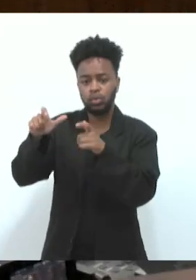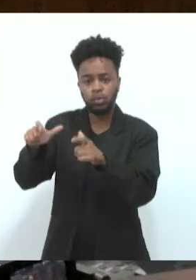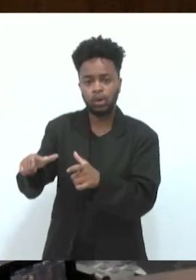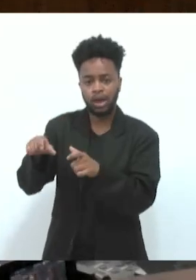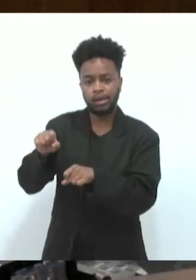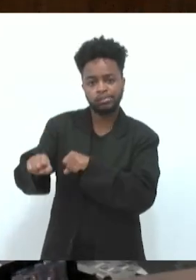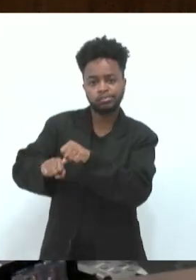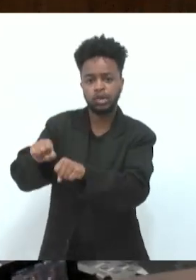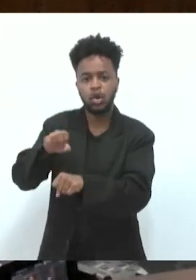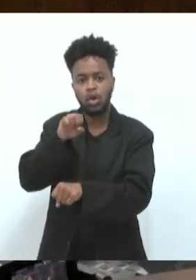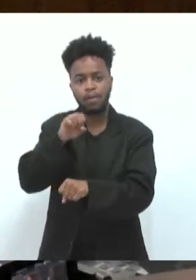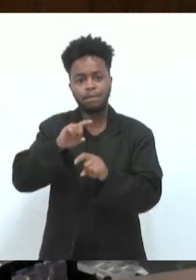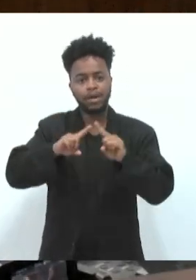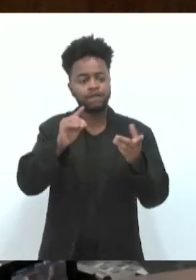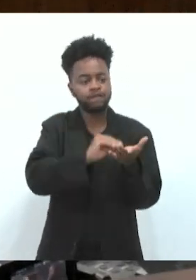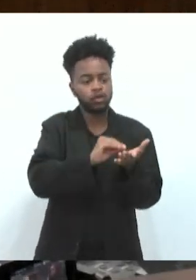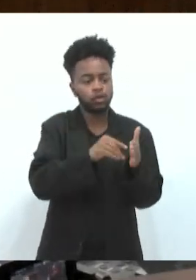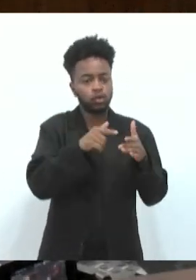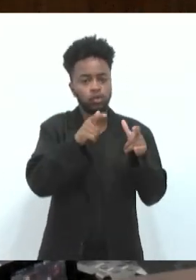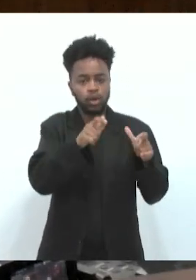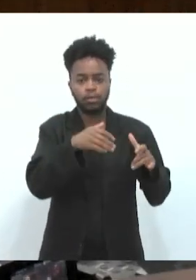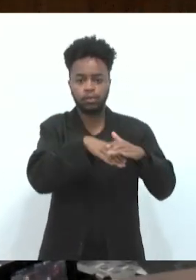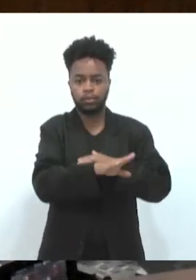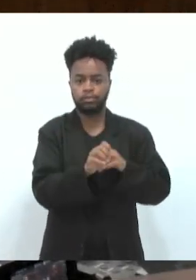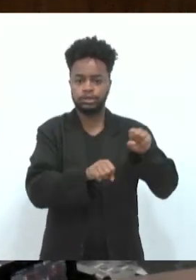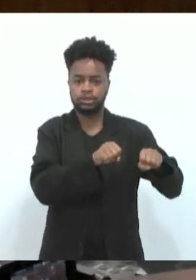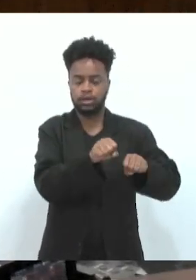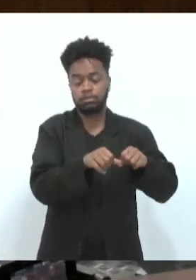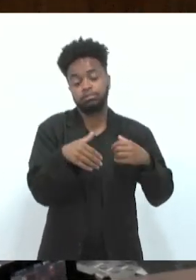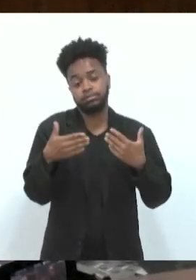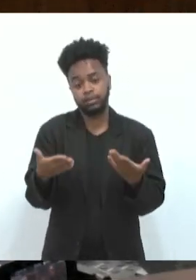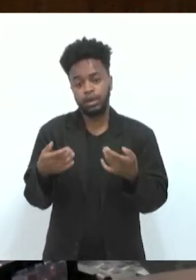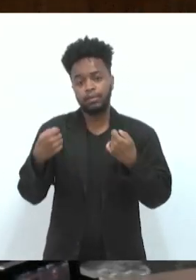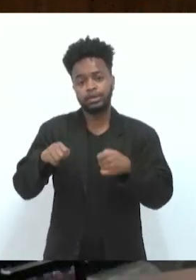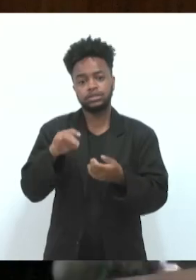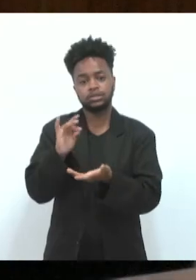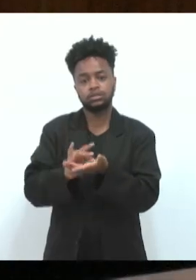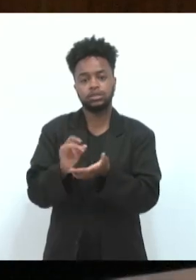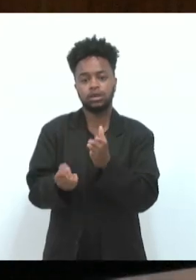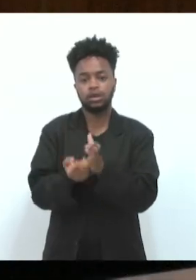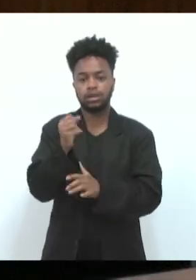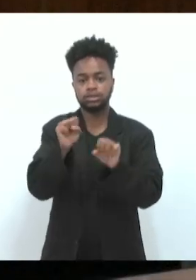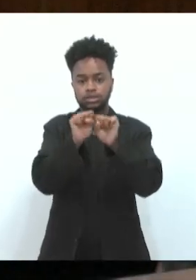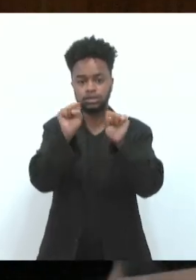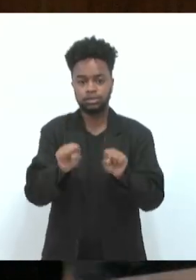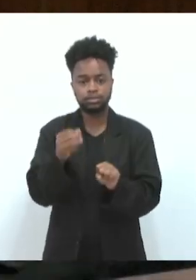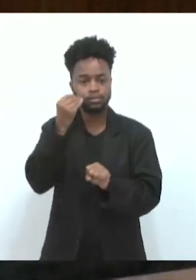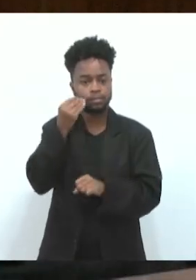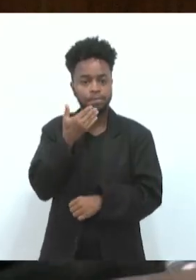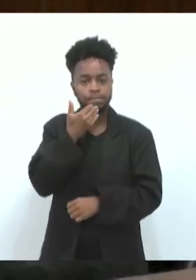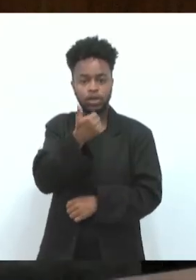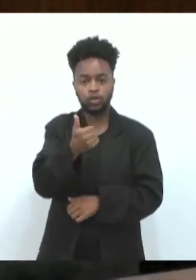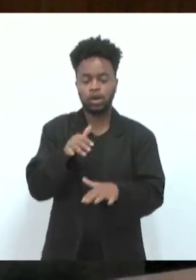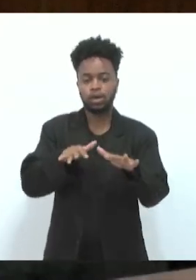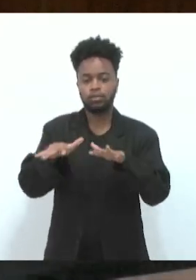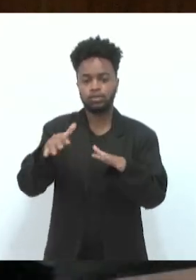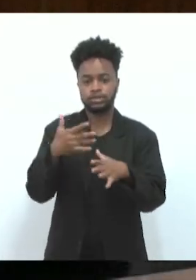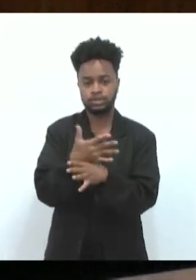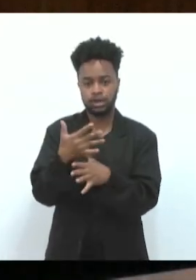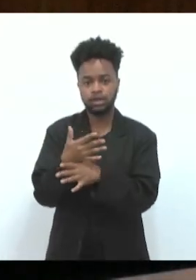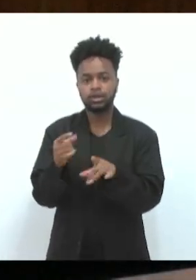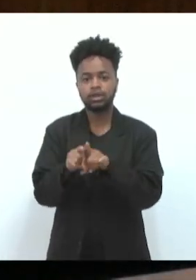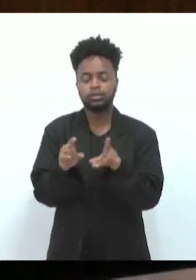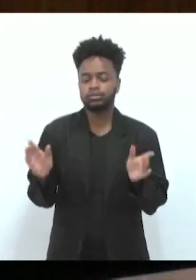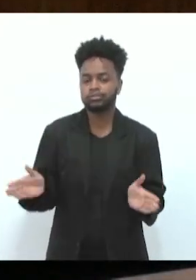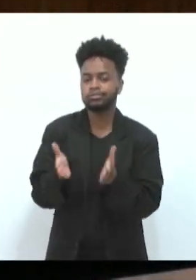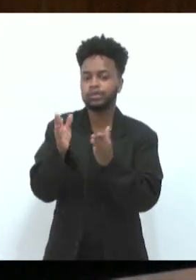bicicletário. Então, a gente realmente precisa, deputado Carlos Mink, criar esse sistema para a gente melhorar a mobilidade, estimular as